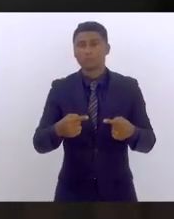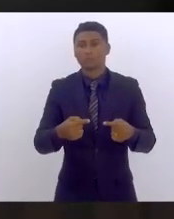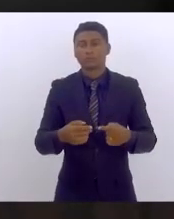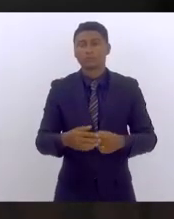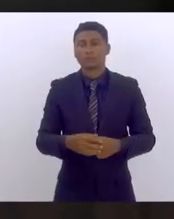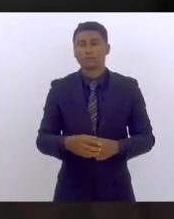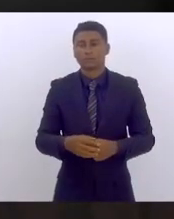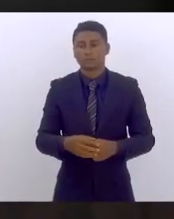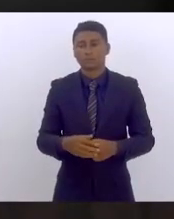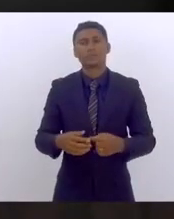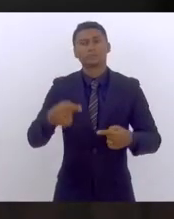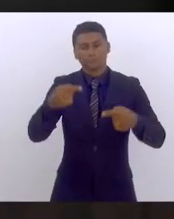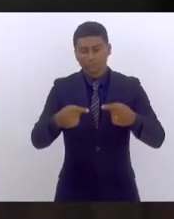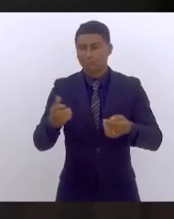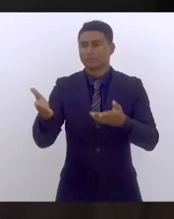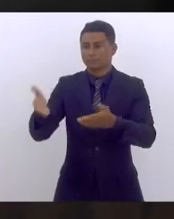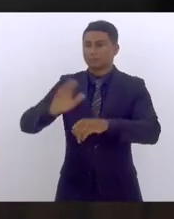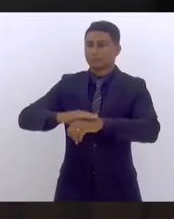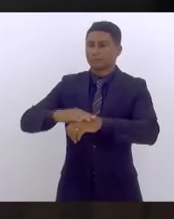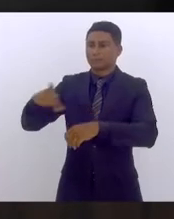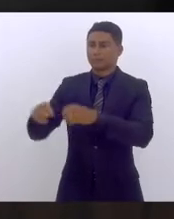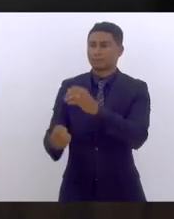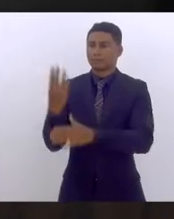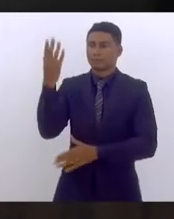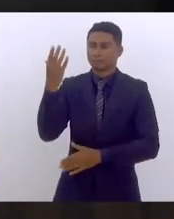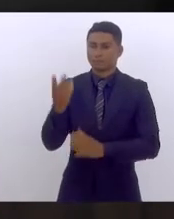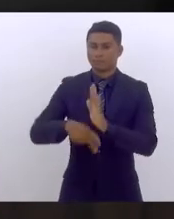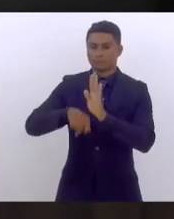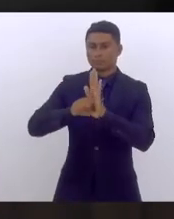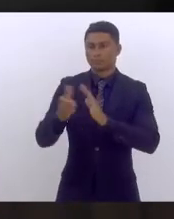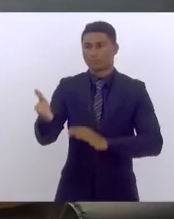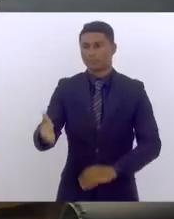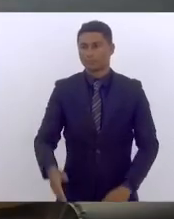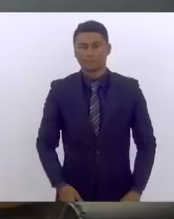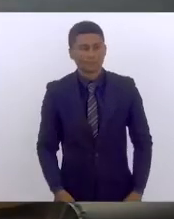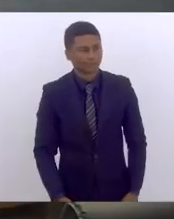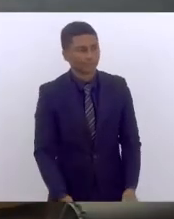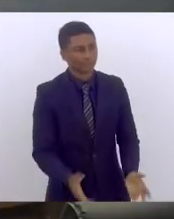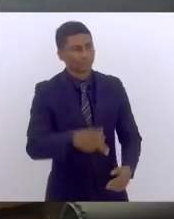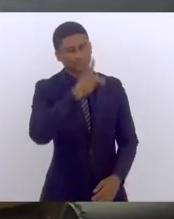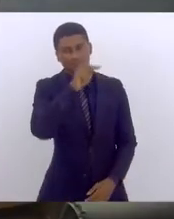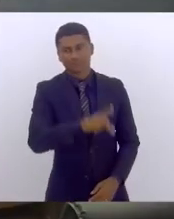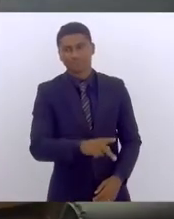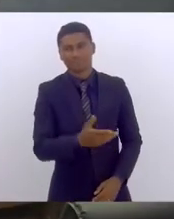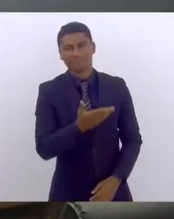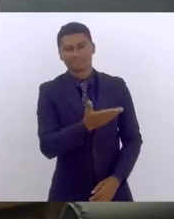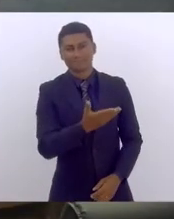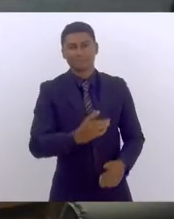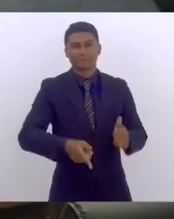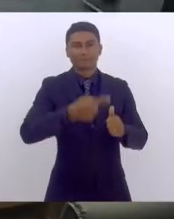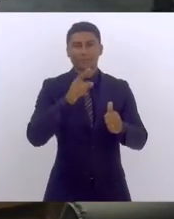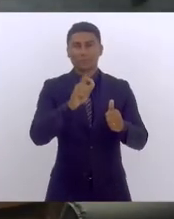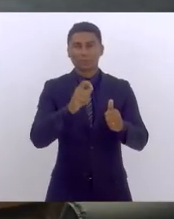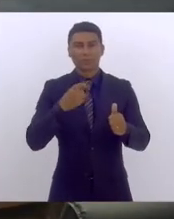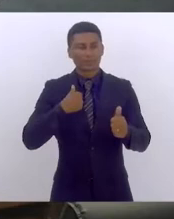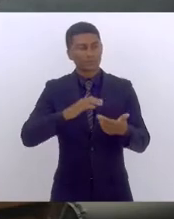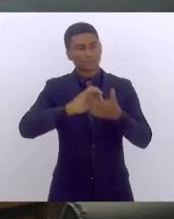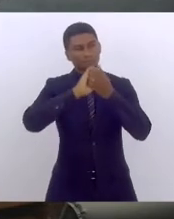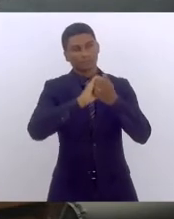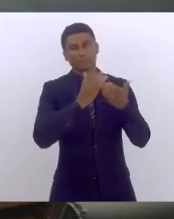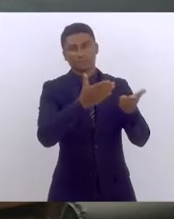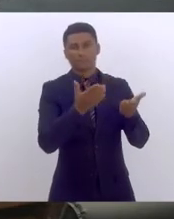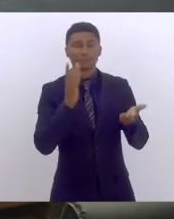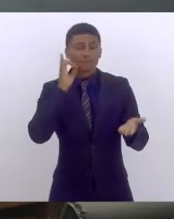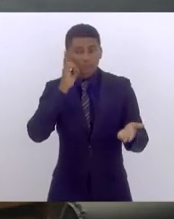Para discutir, senhor presidente. Para discutir o autor do projeto. Senhora Presidente, quero, em primeiro lugar, saudar Vossa Excelência, saudar